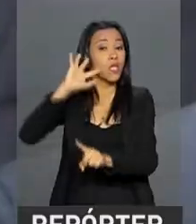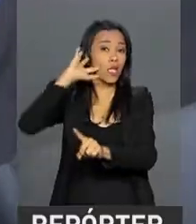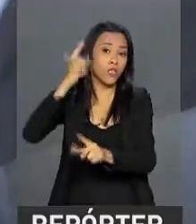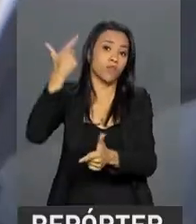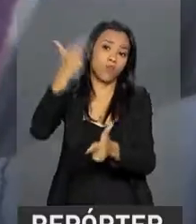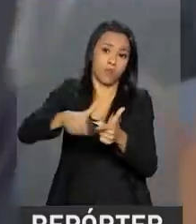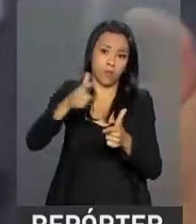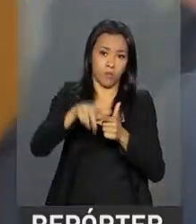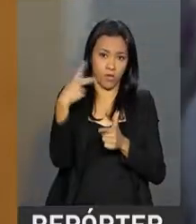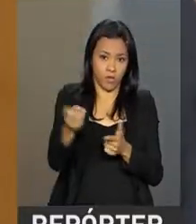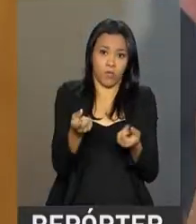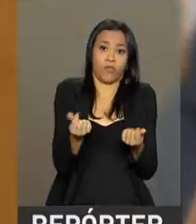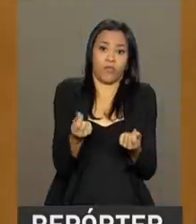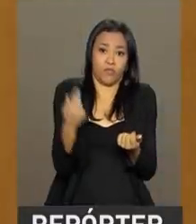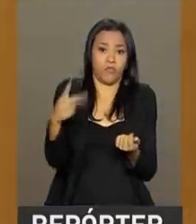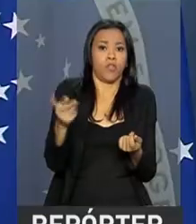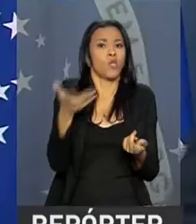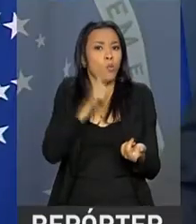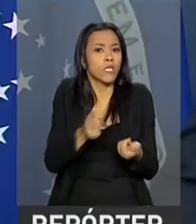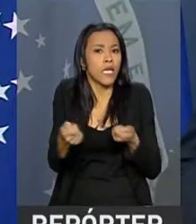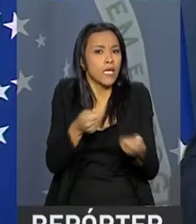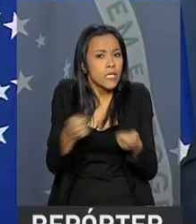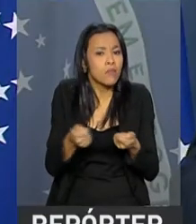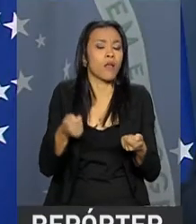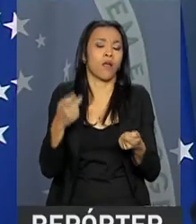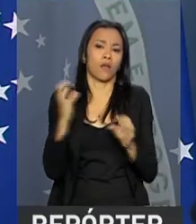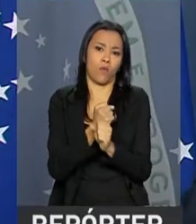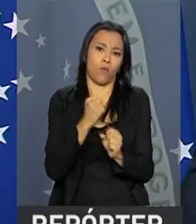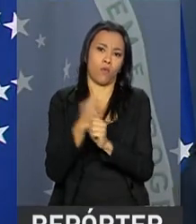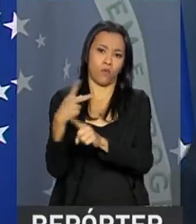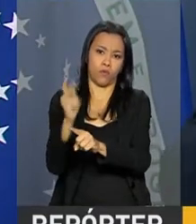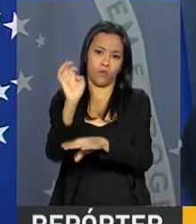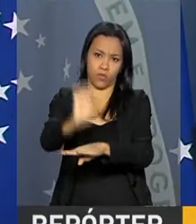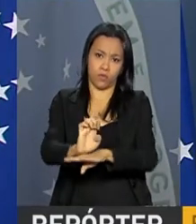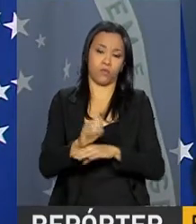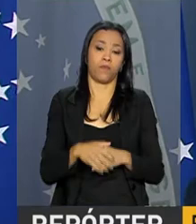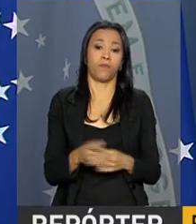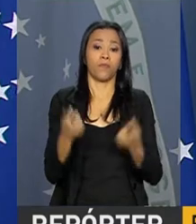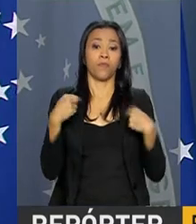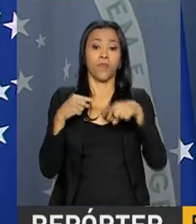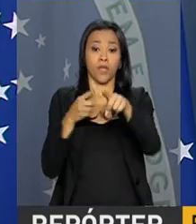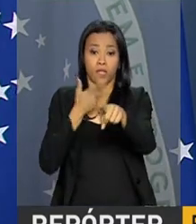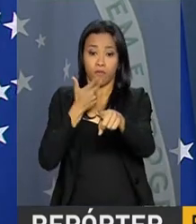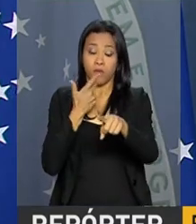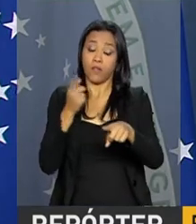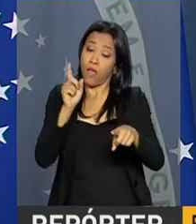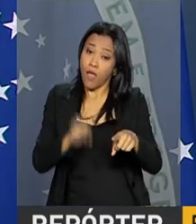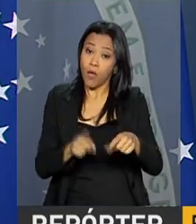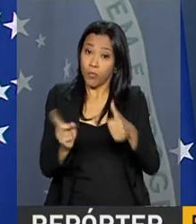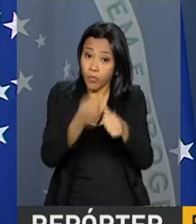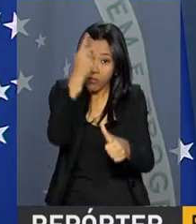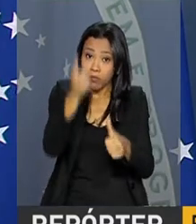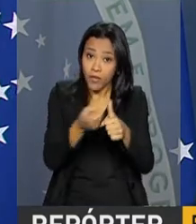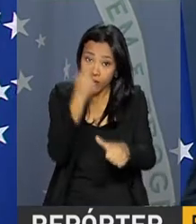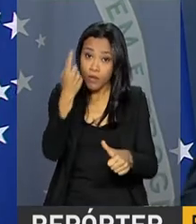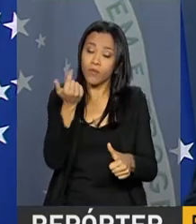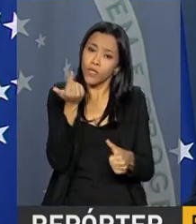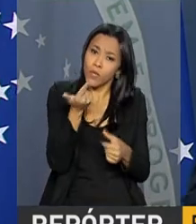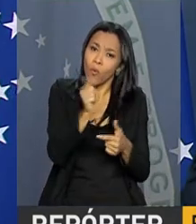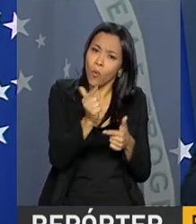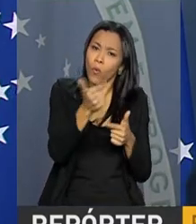financeira e equilibrar as contas esse é o primeiro passo de outros passos que nós vamos ter que tomar em conjunto